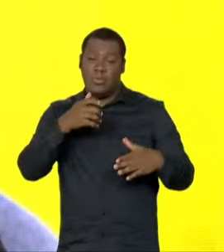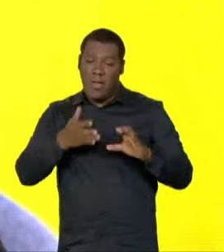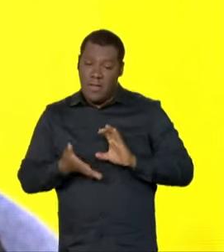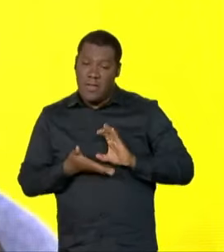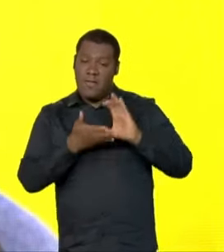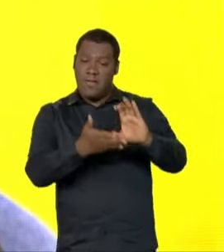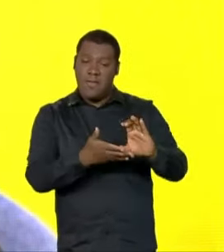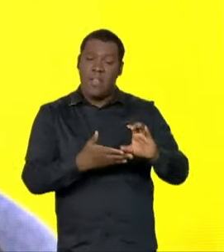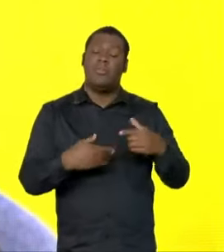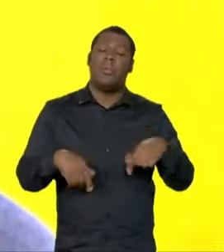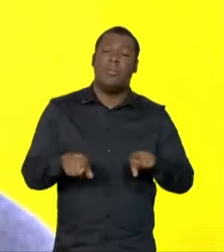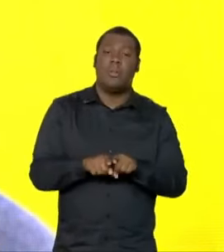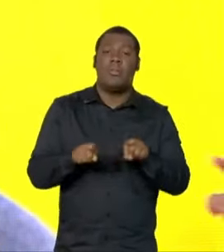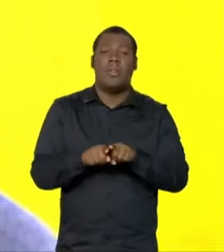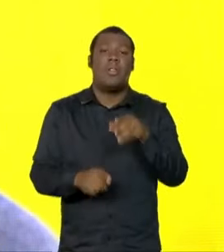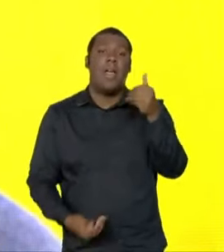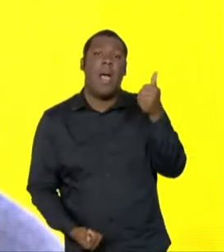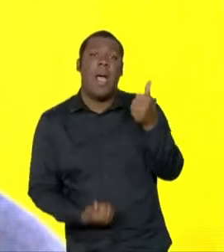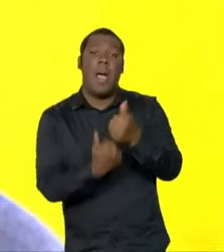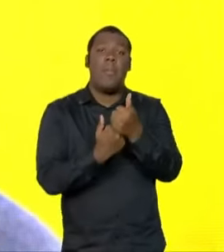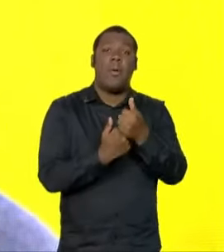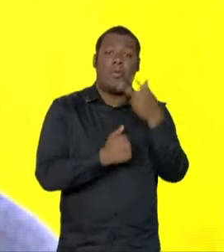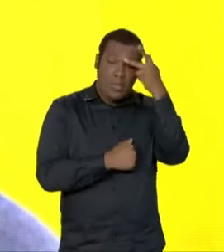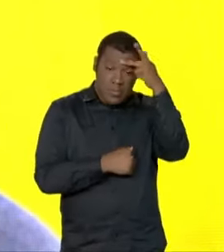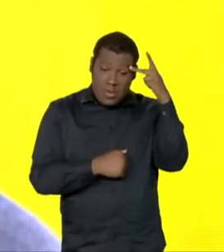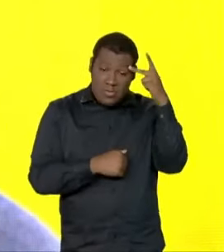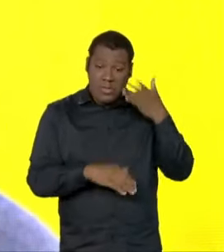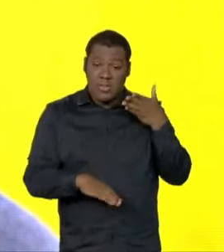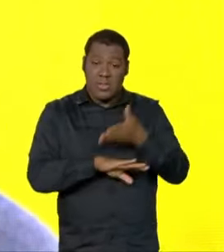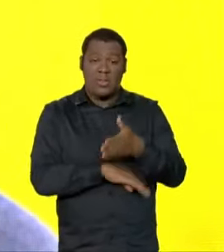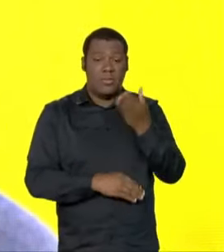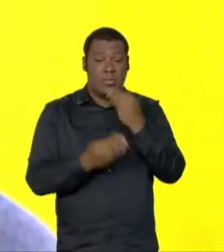o melhor, a renda dos mais pobres cresceu